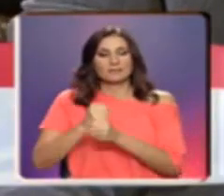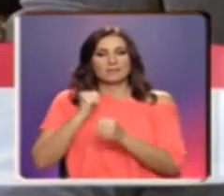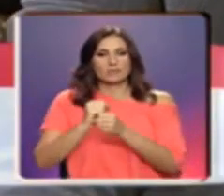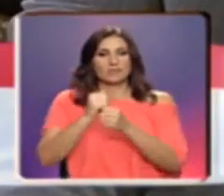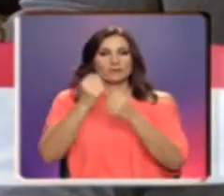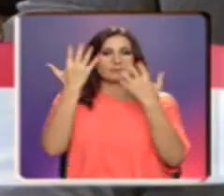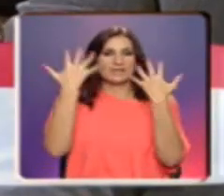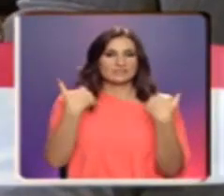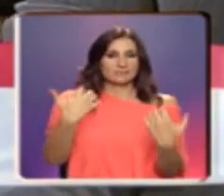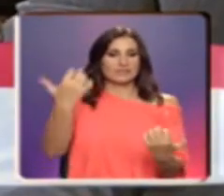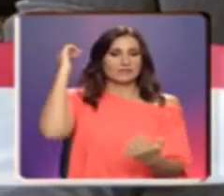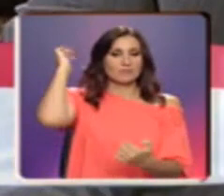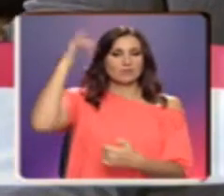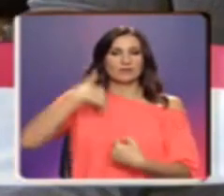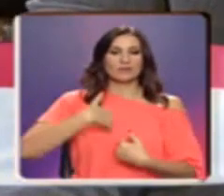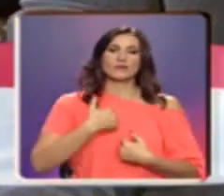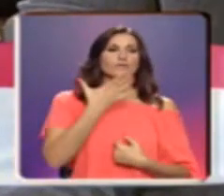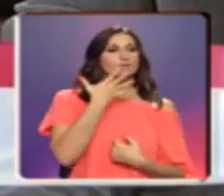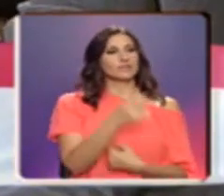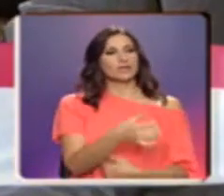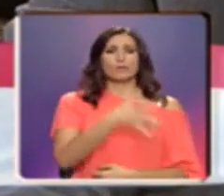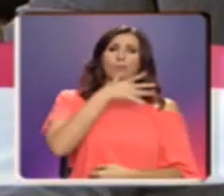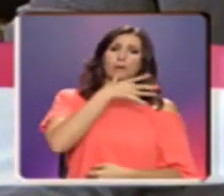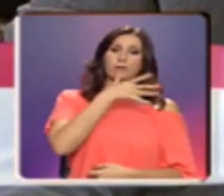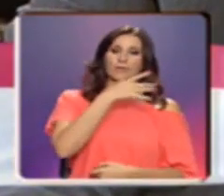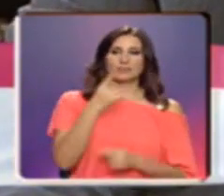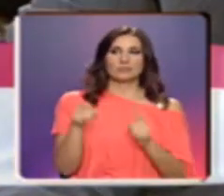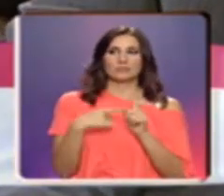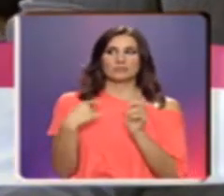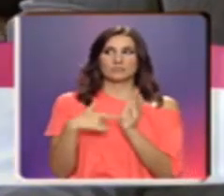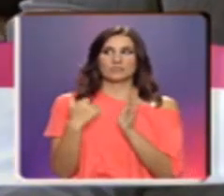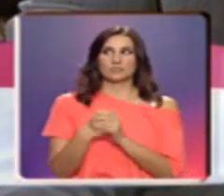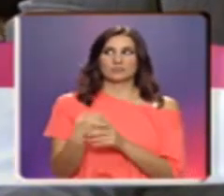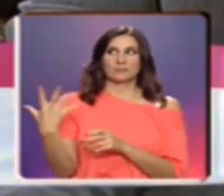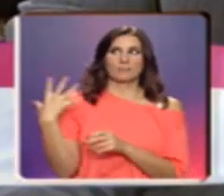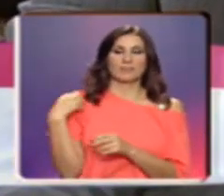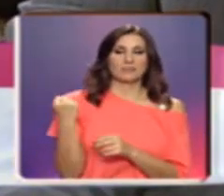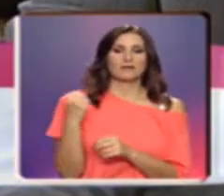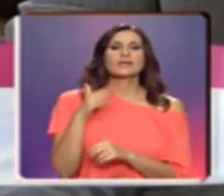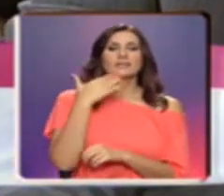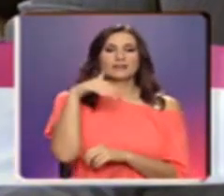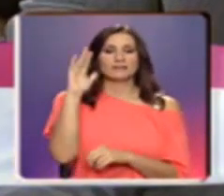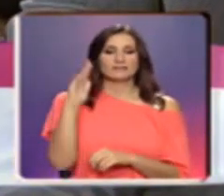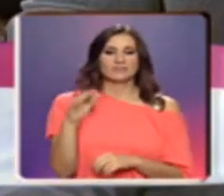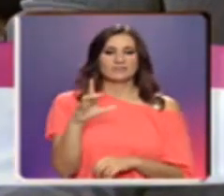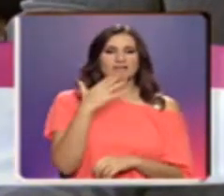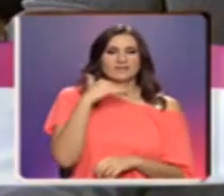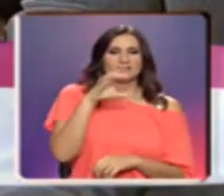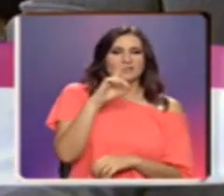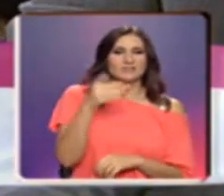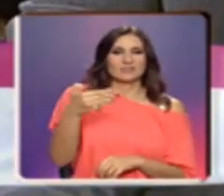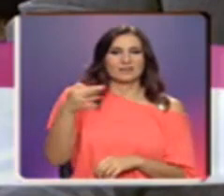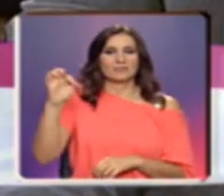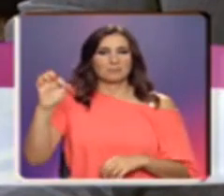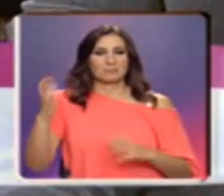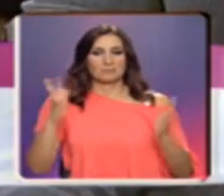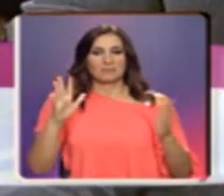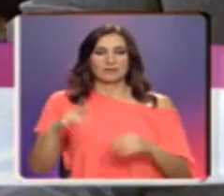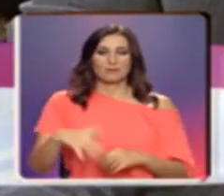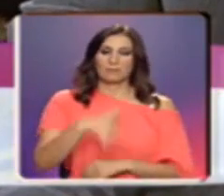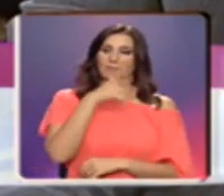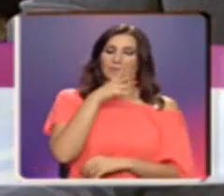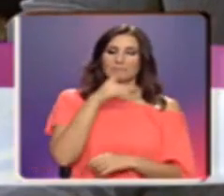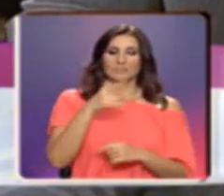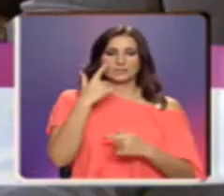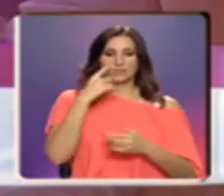Assembleia, eu ia fazer discurso sozinho, depois de vez em quando era apanhado lá no... Mas com que idade? 6, 7, 8 anos, ia fazer grandes discursos. Mas